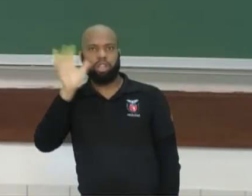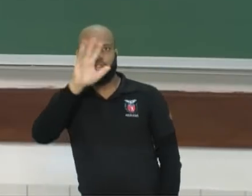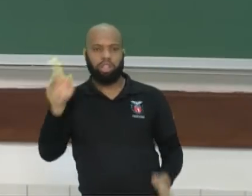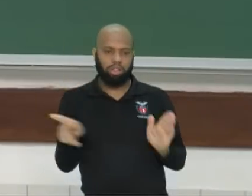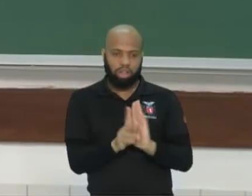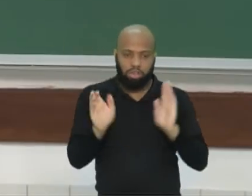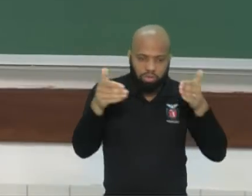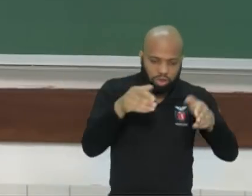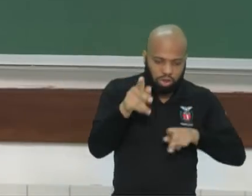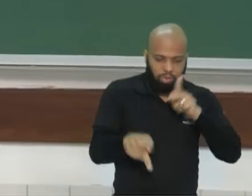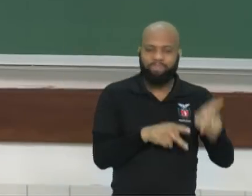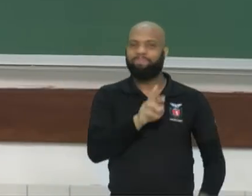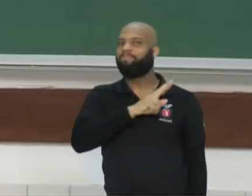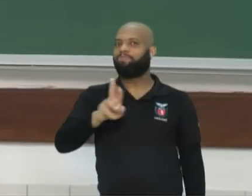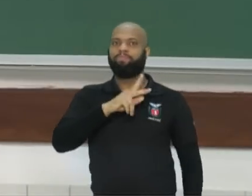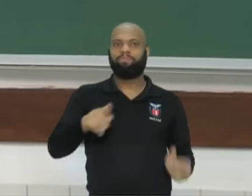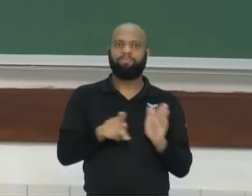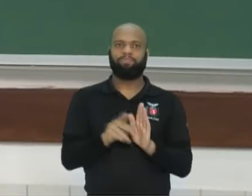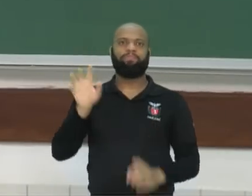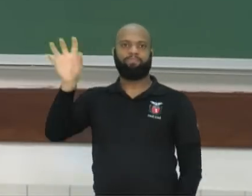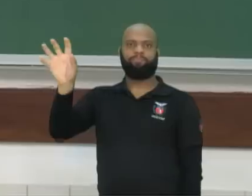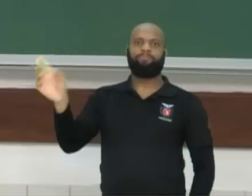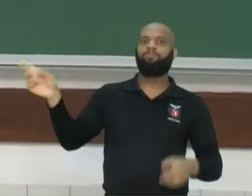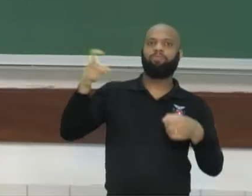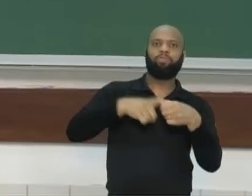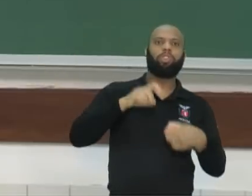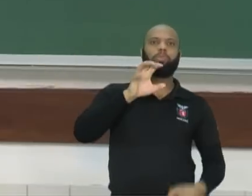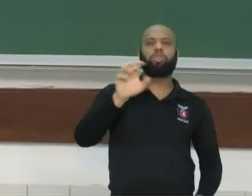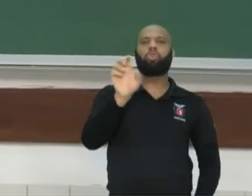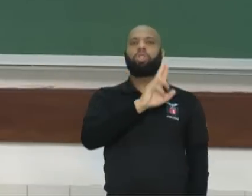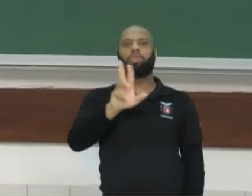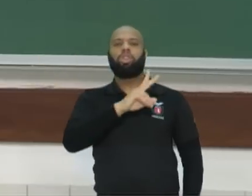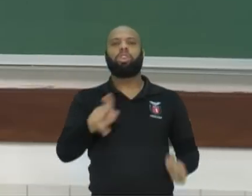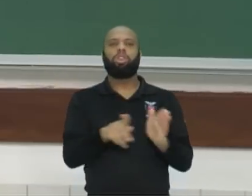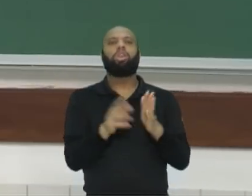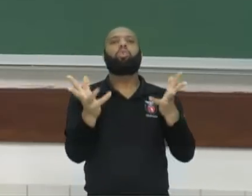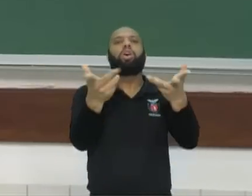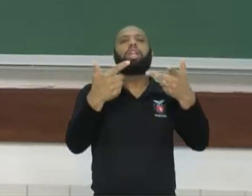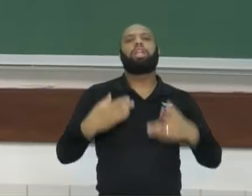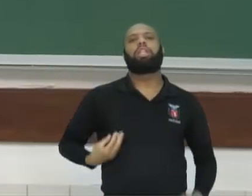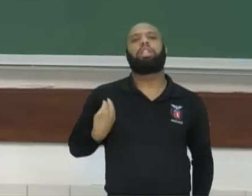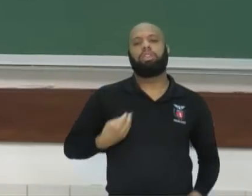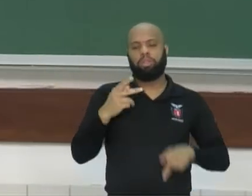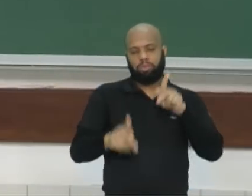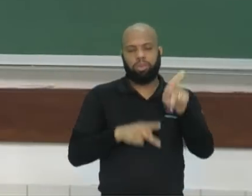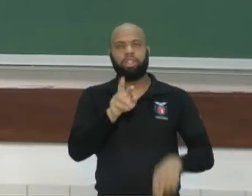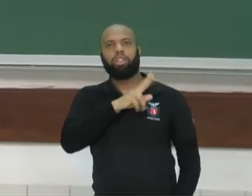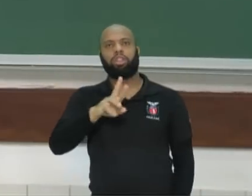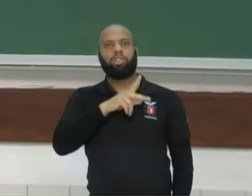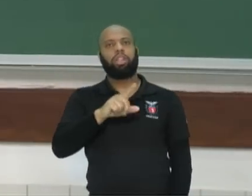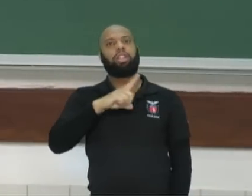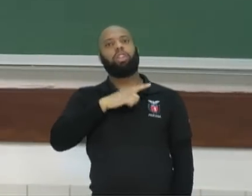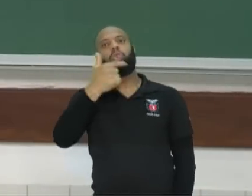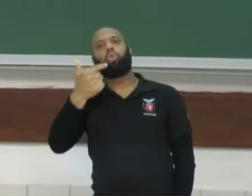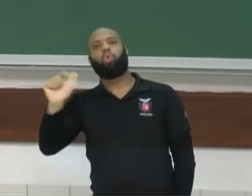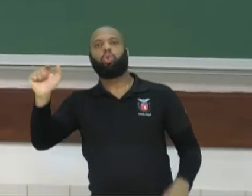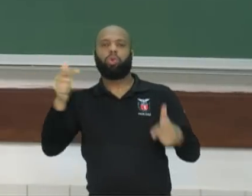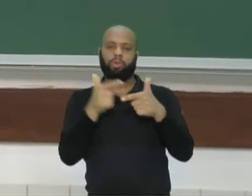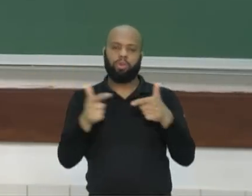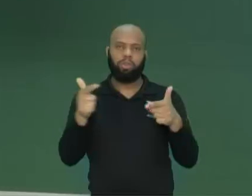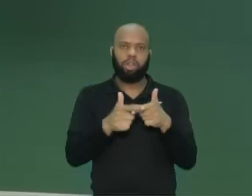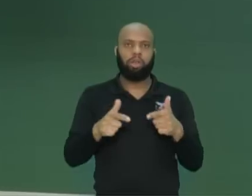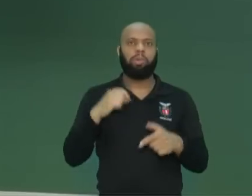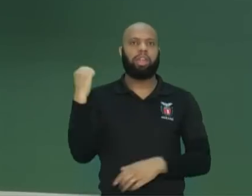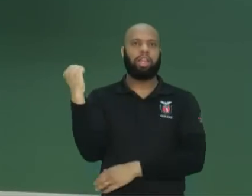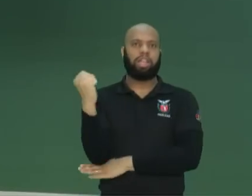para a população da região. Não é revertida em qualidade de vida para a população. Aí é um outro problema